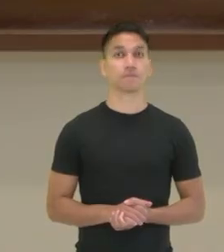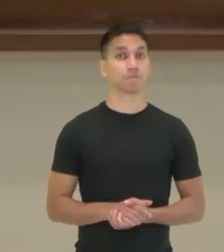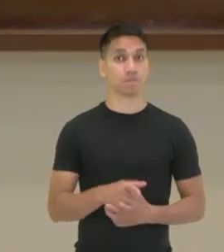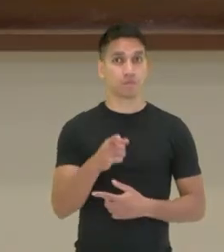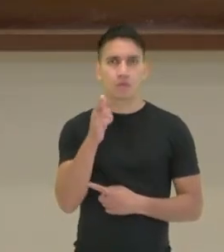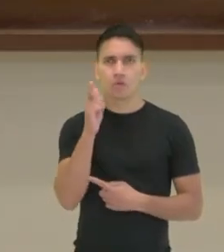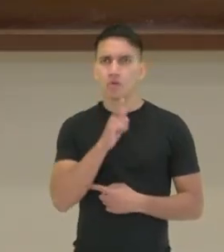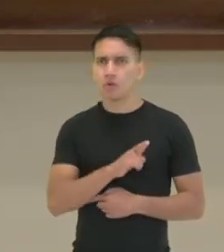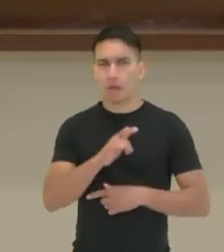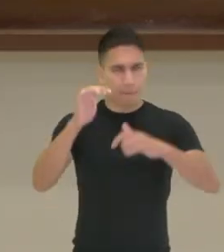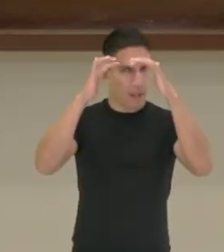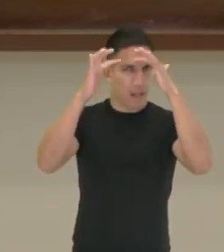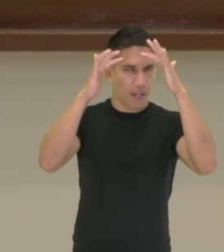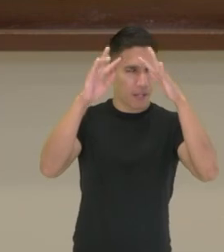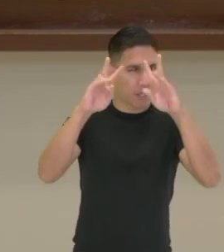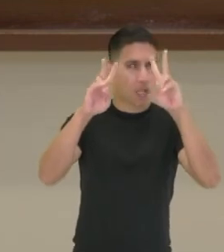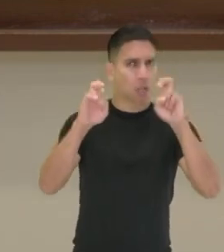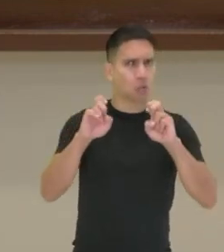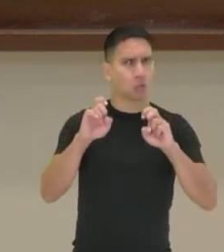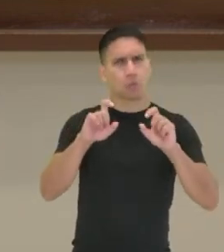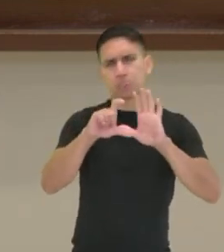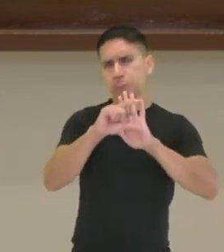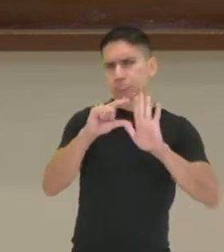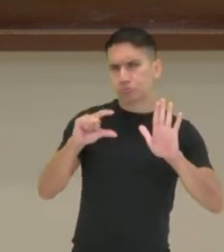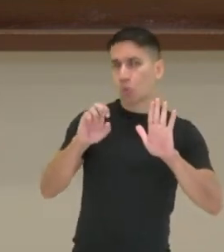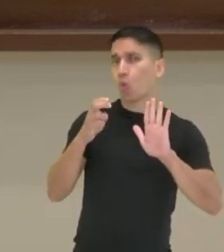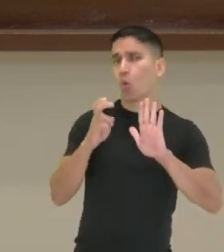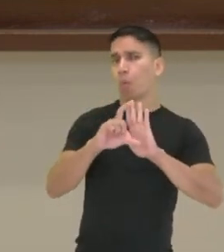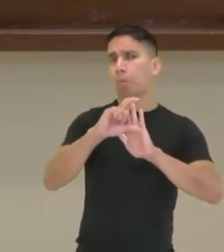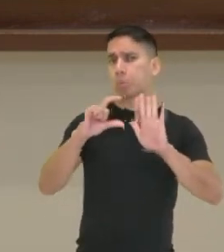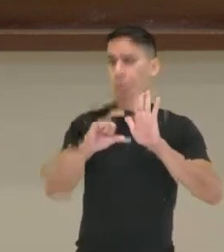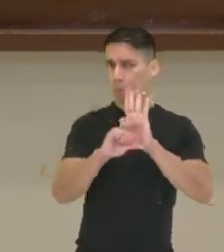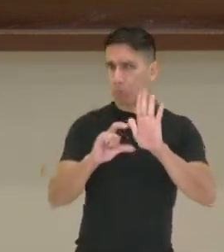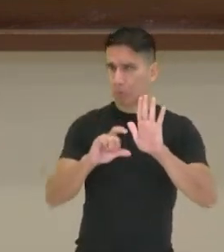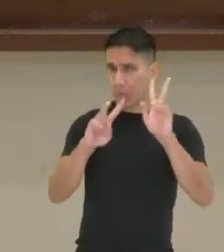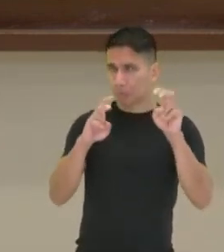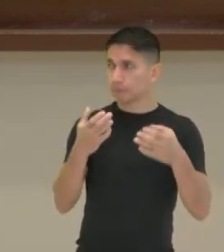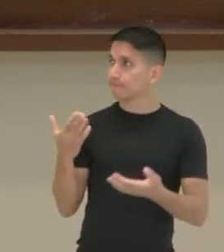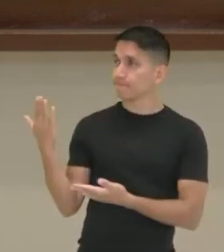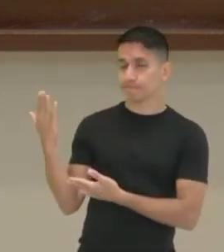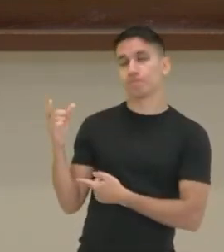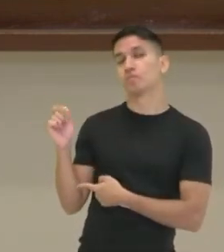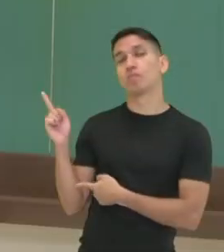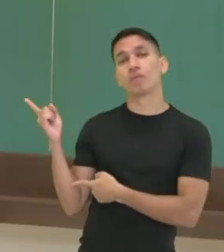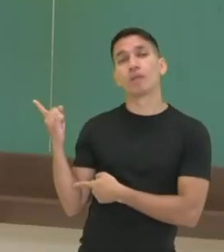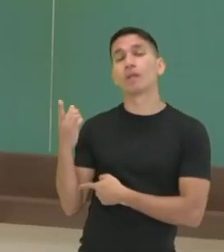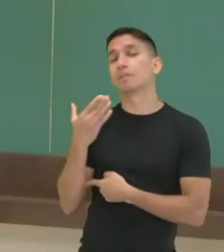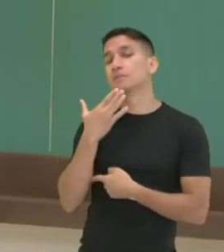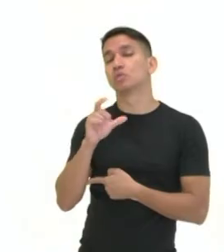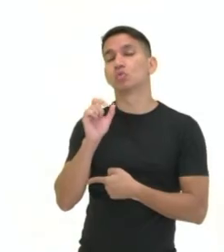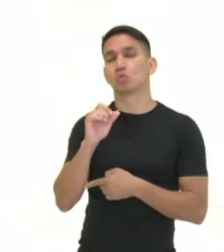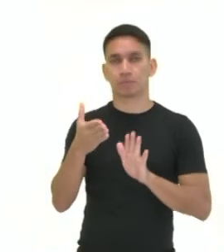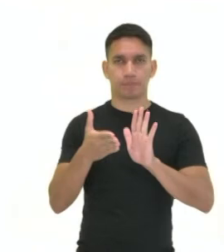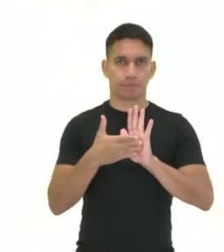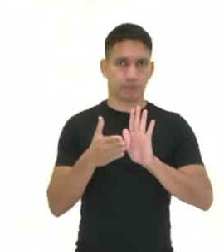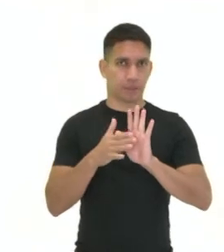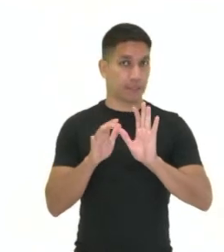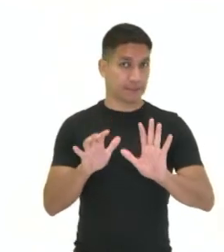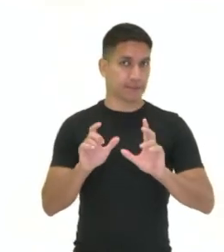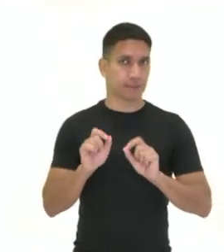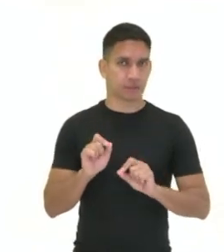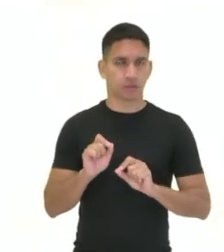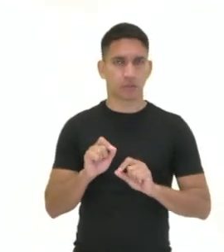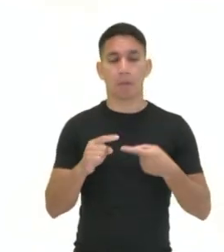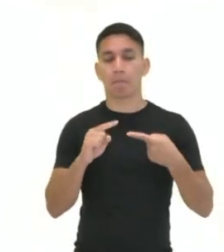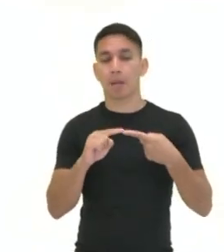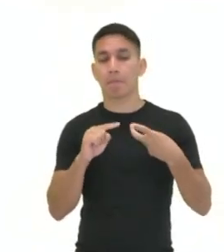Conseguiram, então, elaborar um ou dois parágrafos para essa questão? Aqui, então, a proposta é a seguinte: